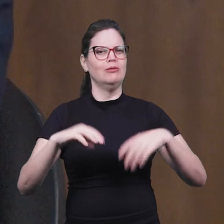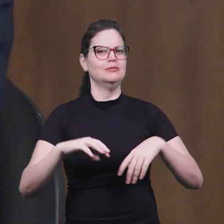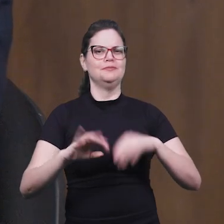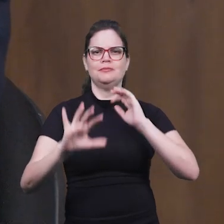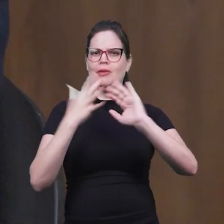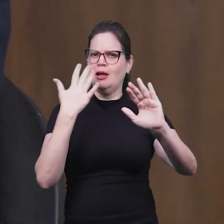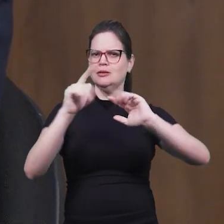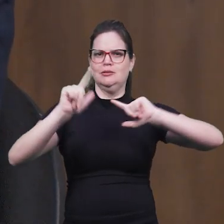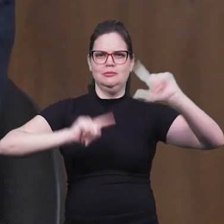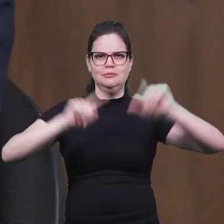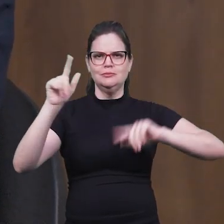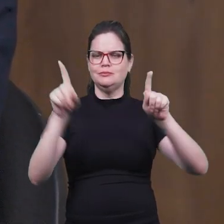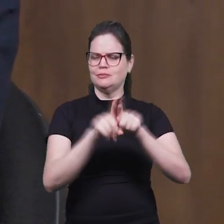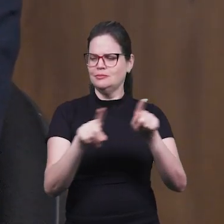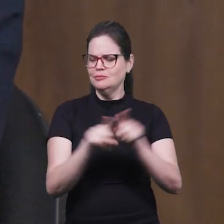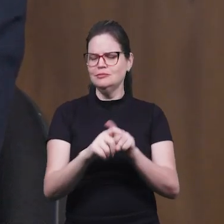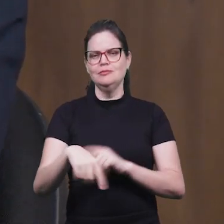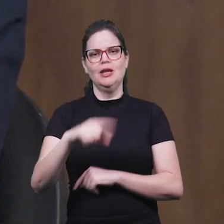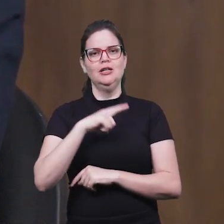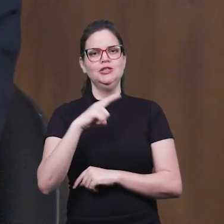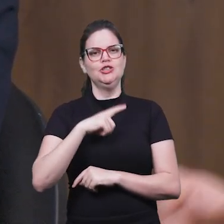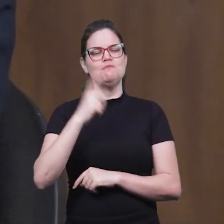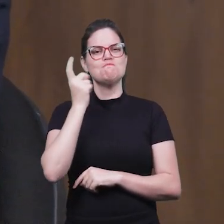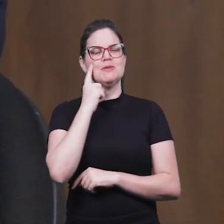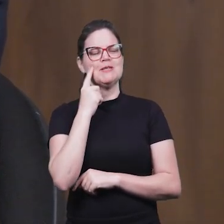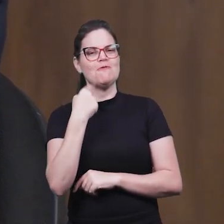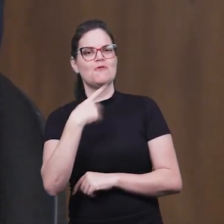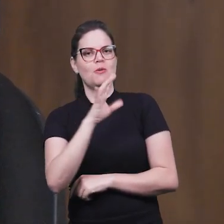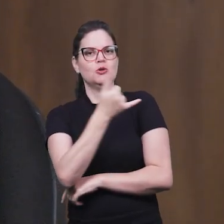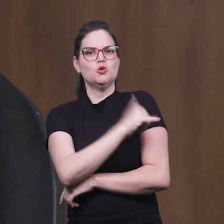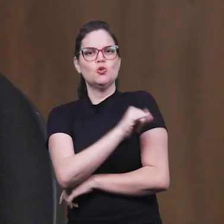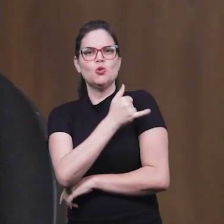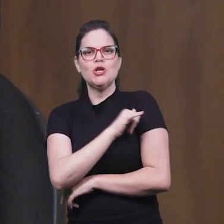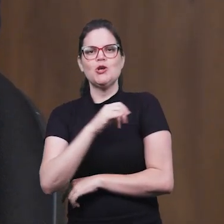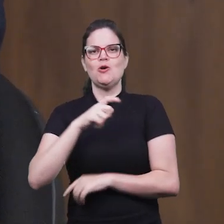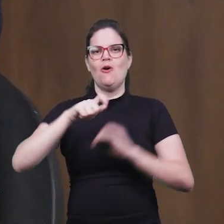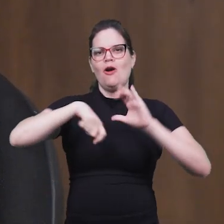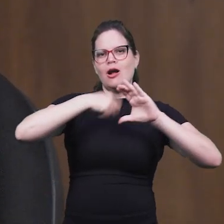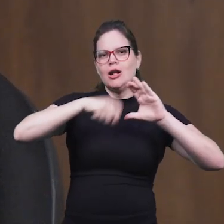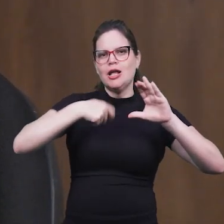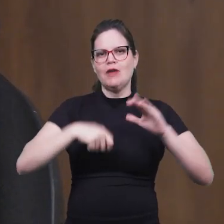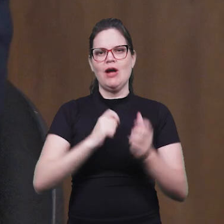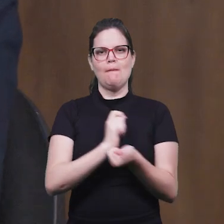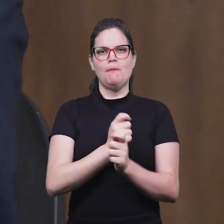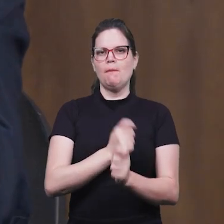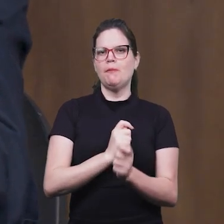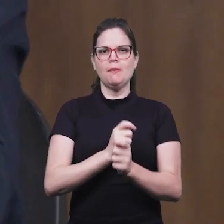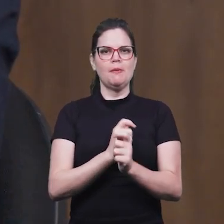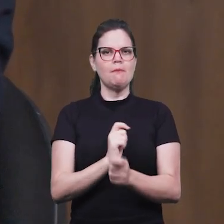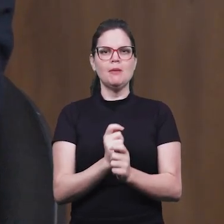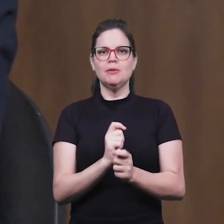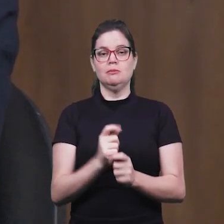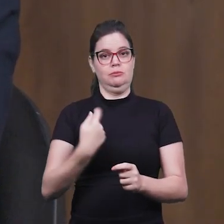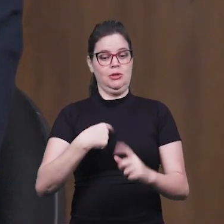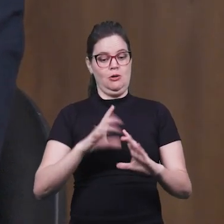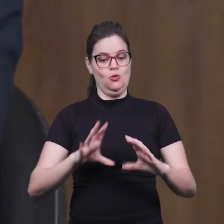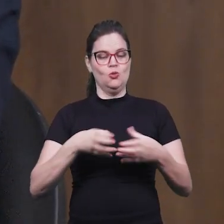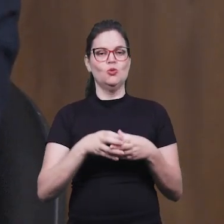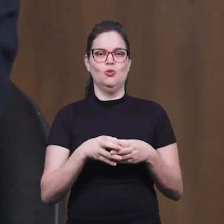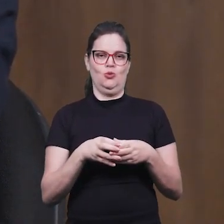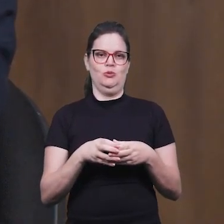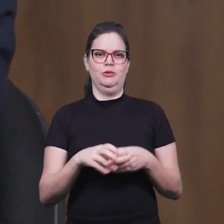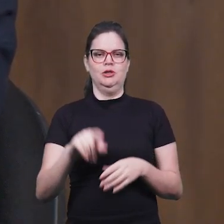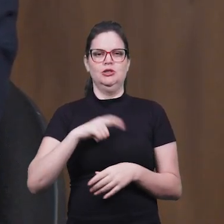uma vez, tínhamos uma ideia de ir ao Rio, tentar fazer uma gravação e tal. Era um grupinho, éramos em 5,